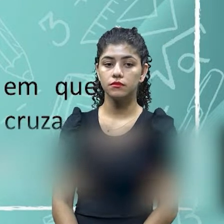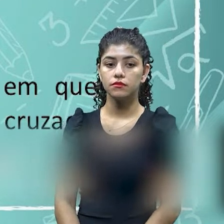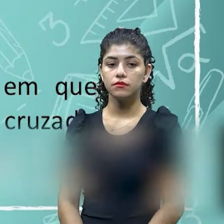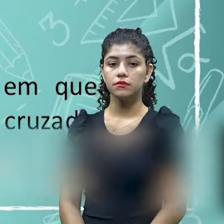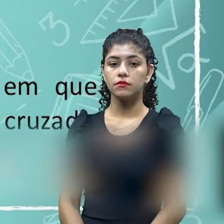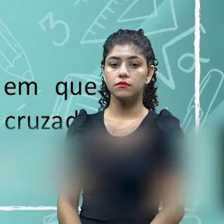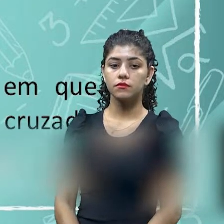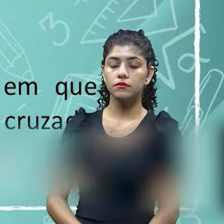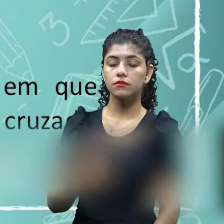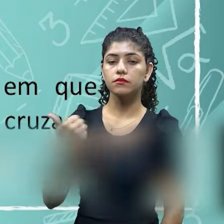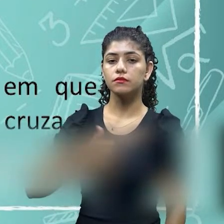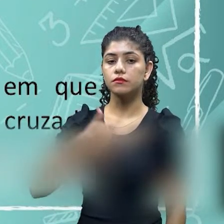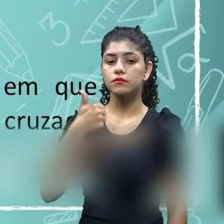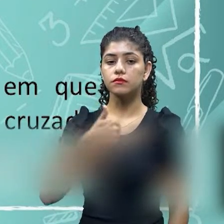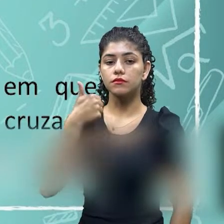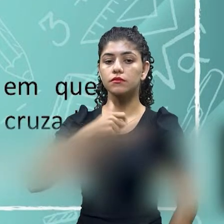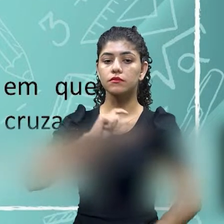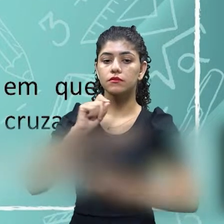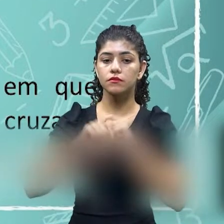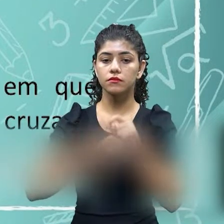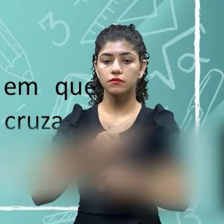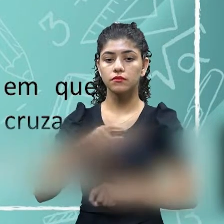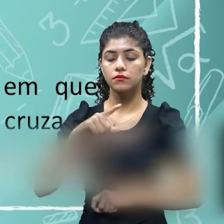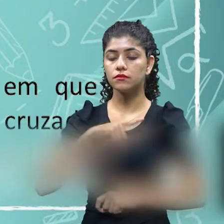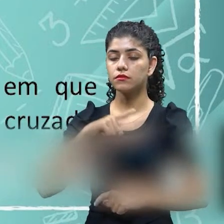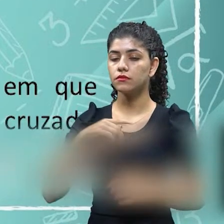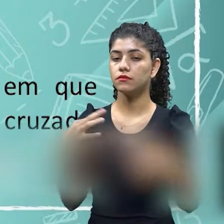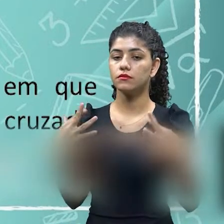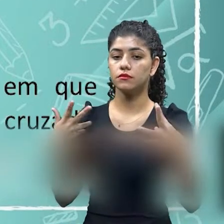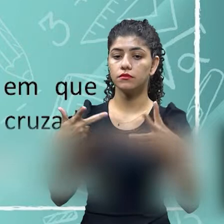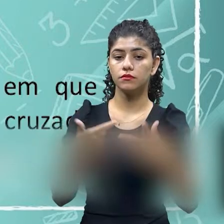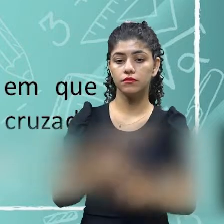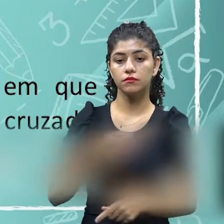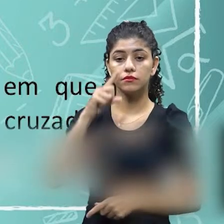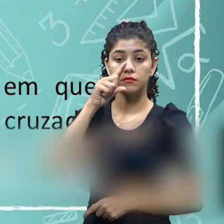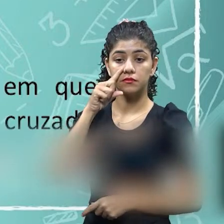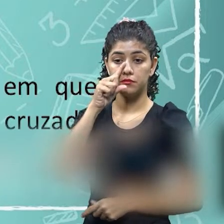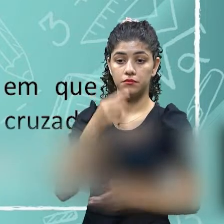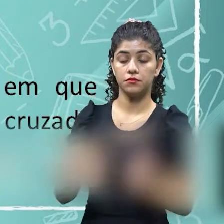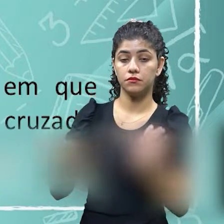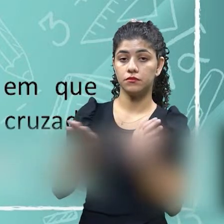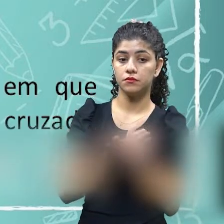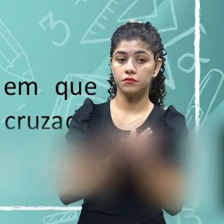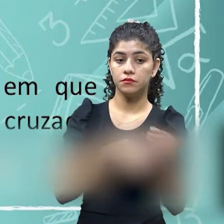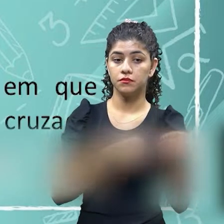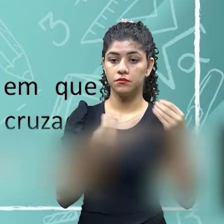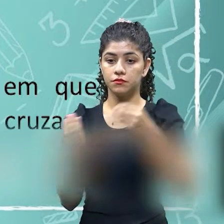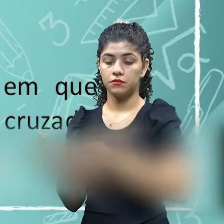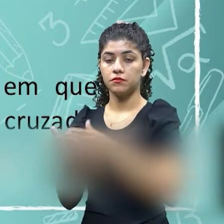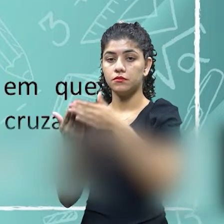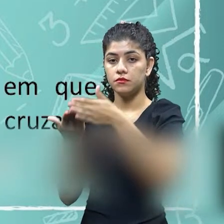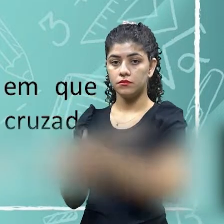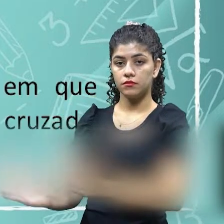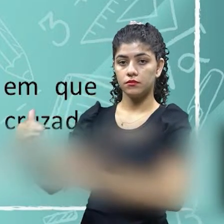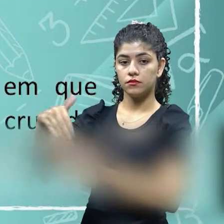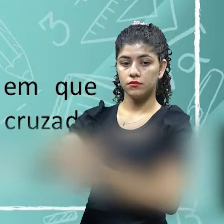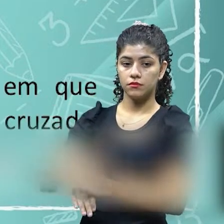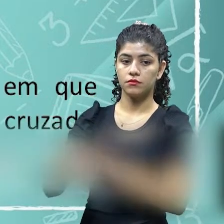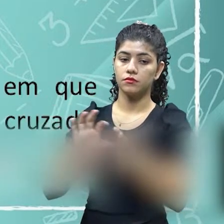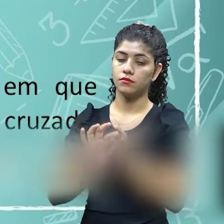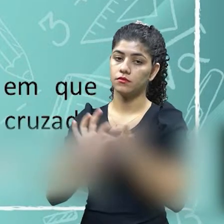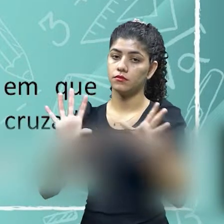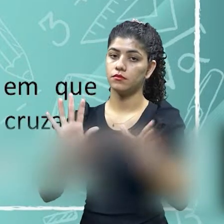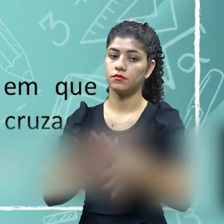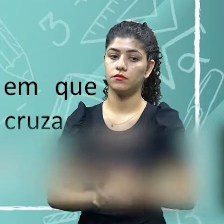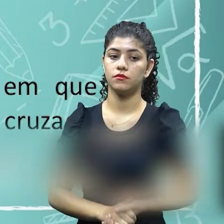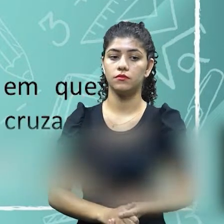primeira é colocado o seguinte: o exportador assume riscos até o momento da colocação do produto à disposição do